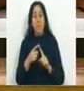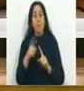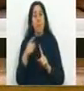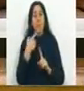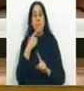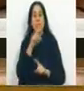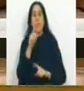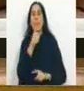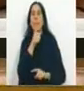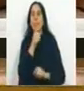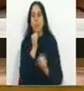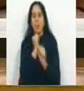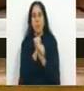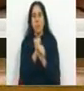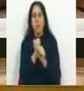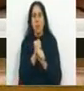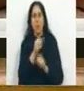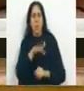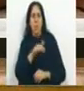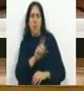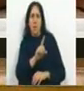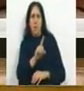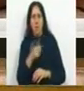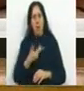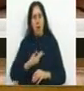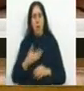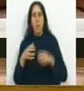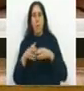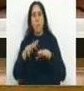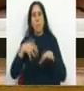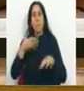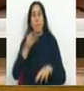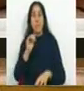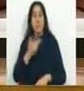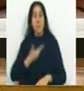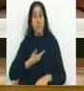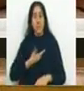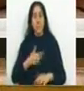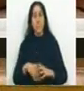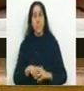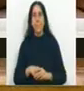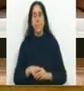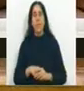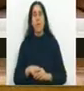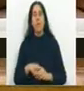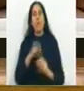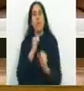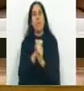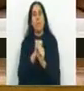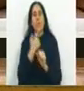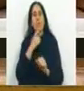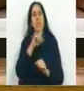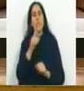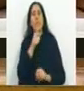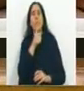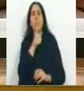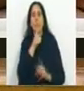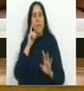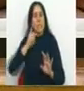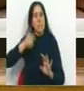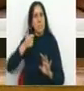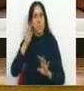laborais não são algo insignificante para o grupo parlamentar do PSD. As questões laborais são relevantes